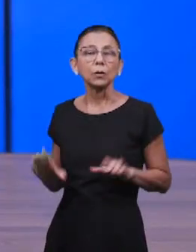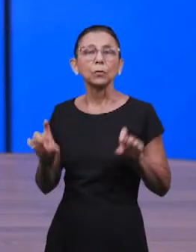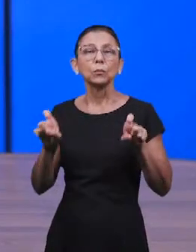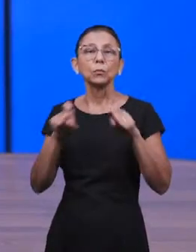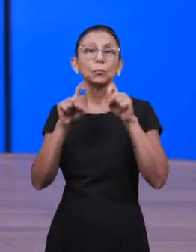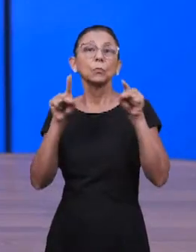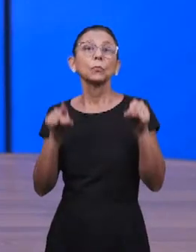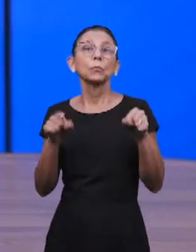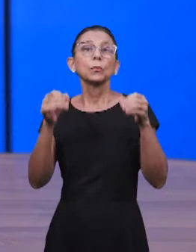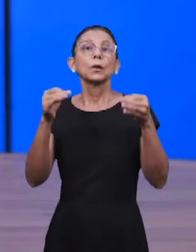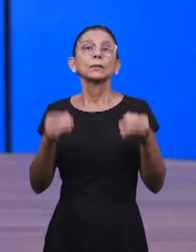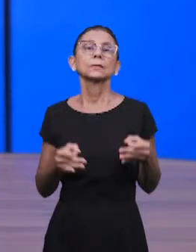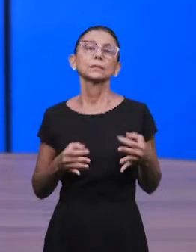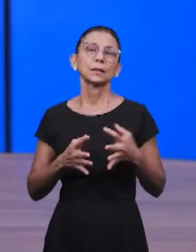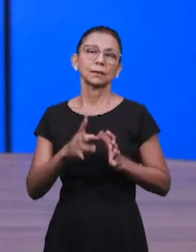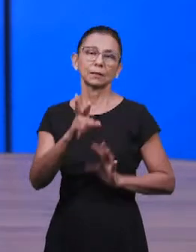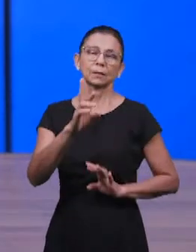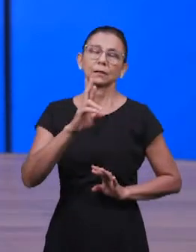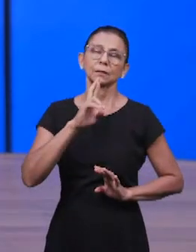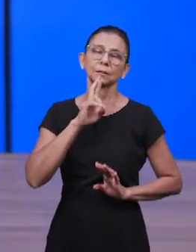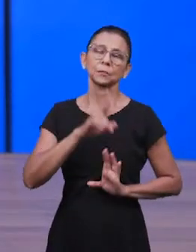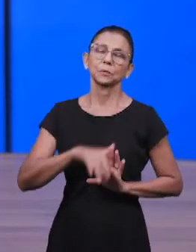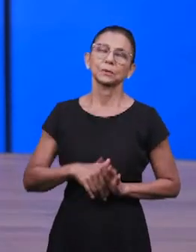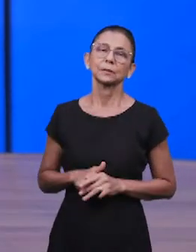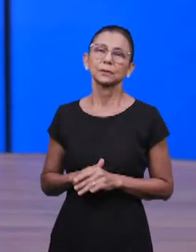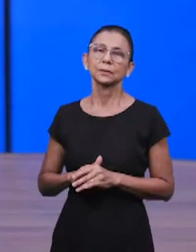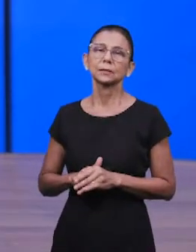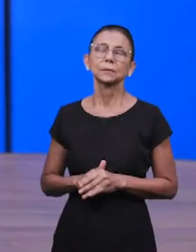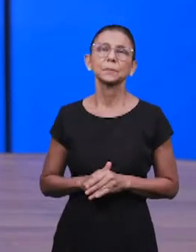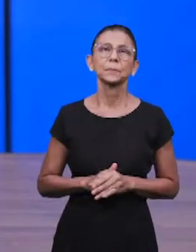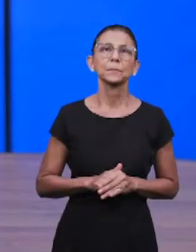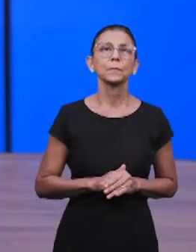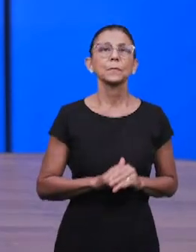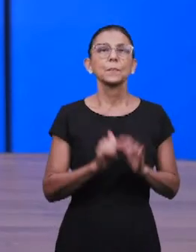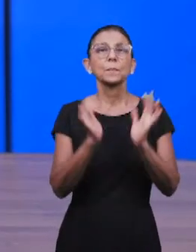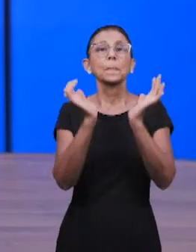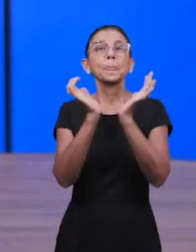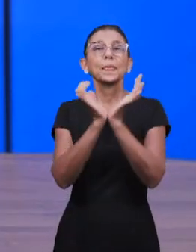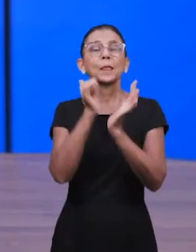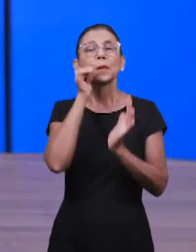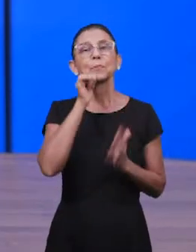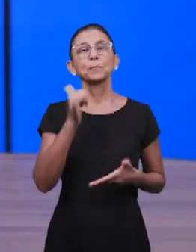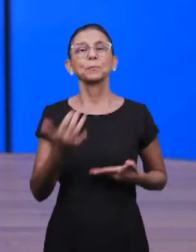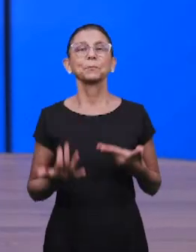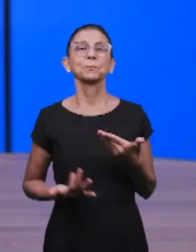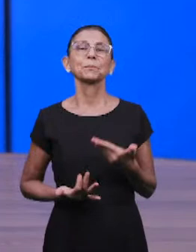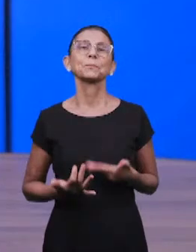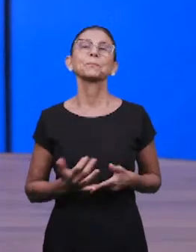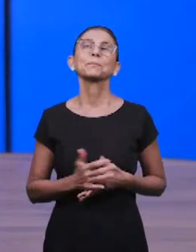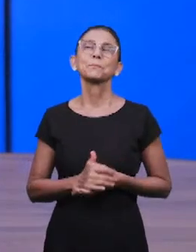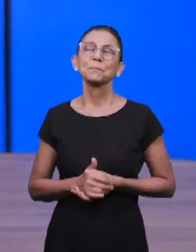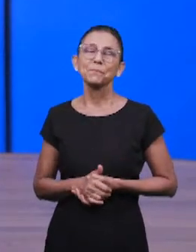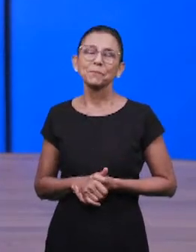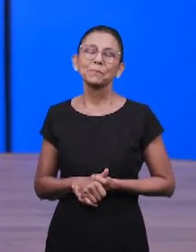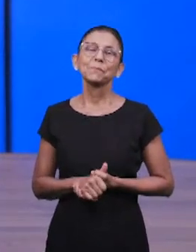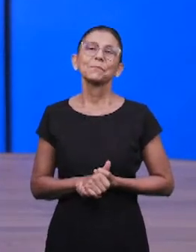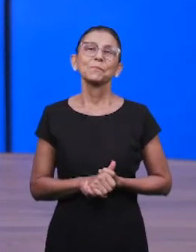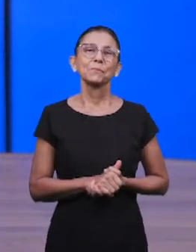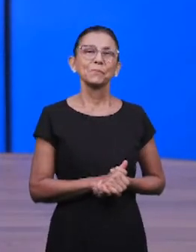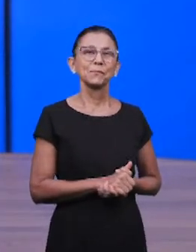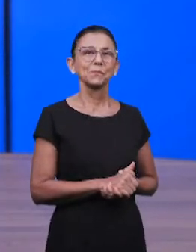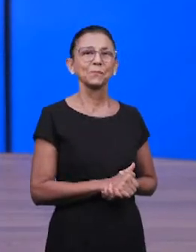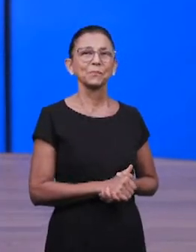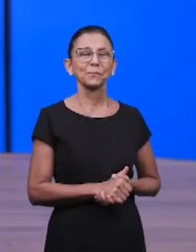quem vai nos dar essa marcação com X é um grupo de senhoras, nossas irmãs, ali da nossa igreja em Porto, lá